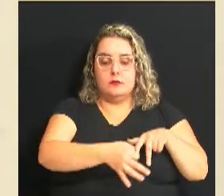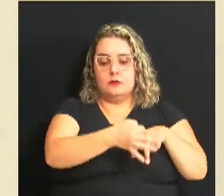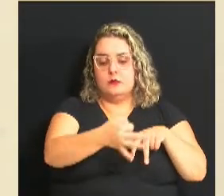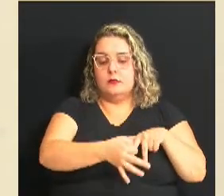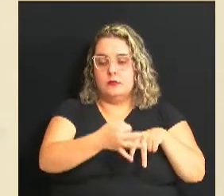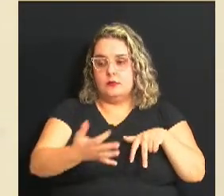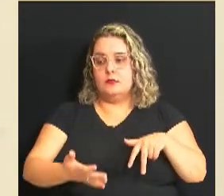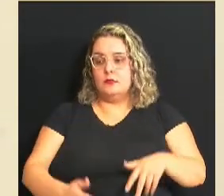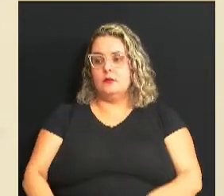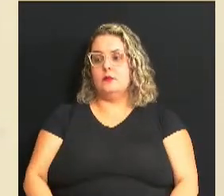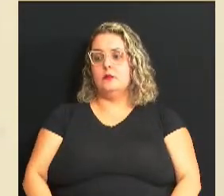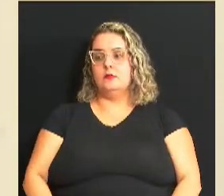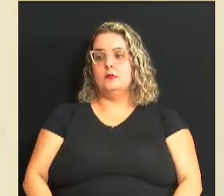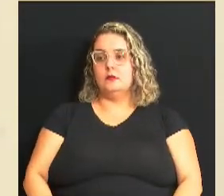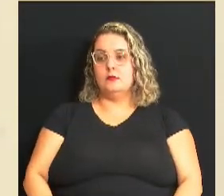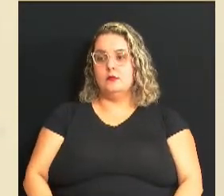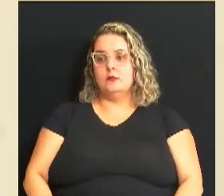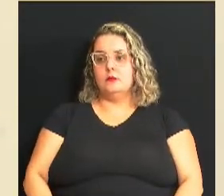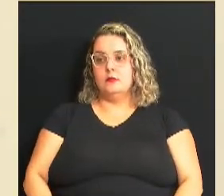muitas